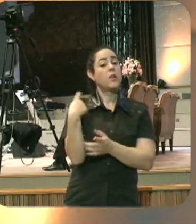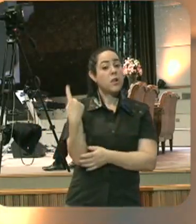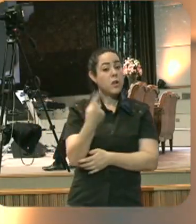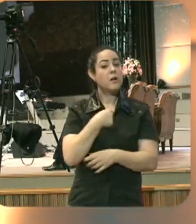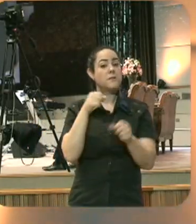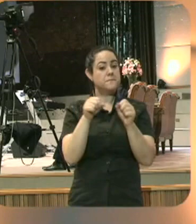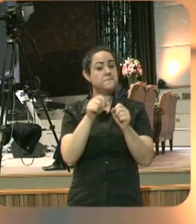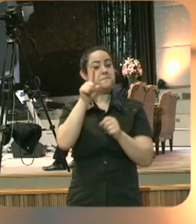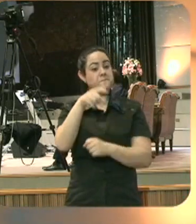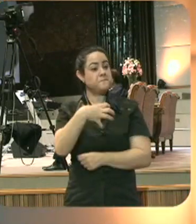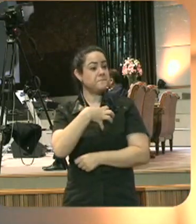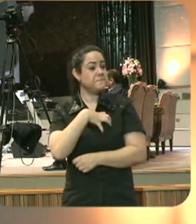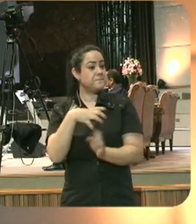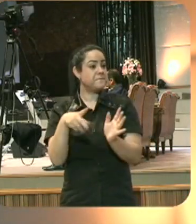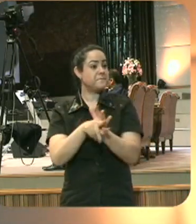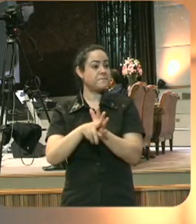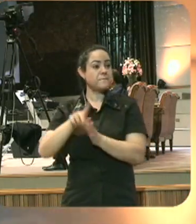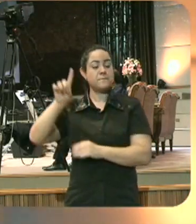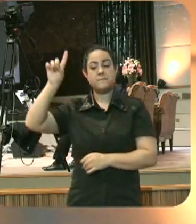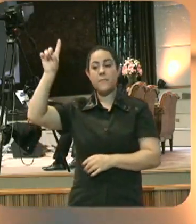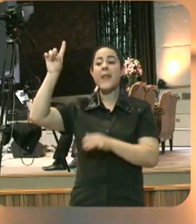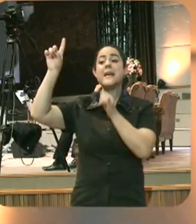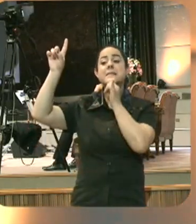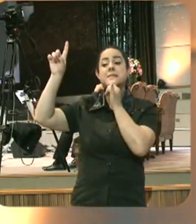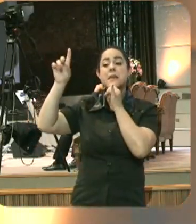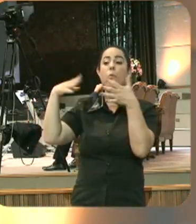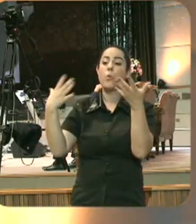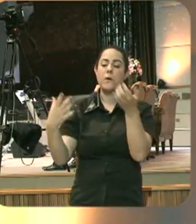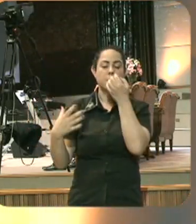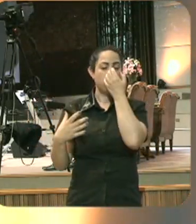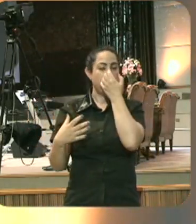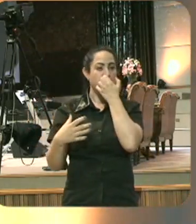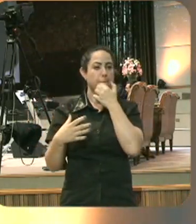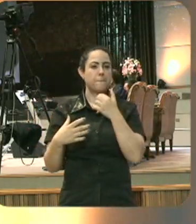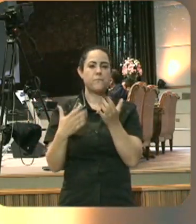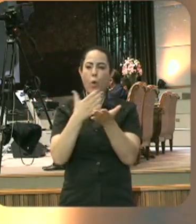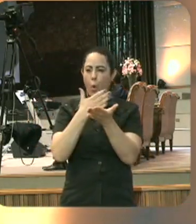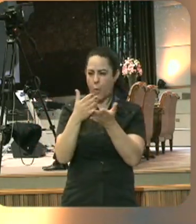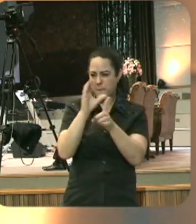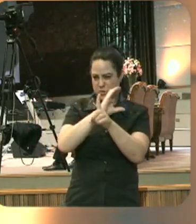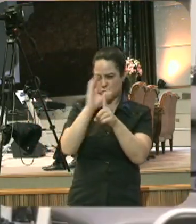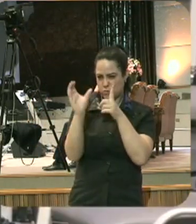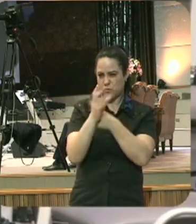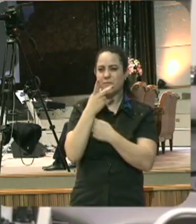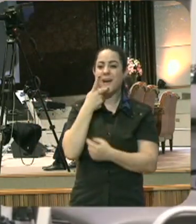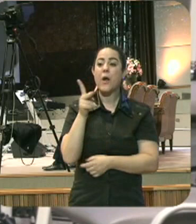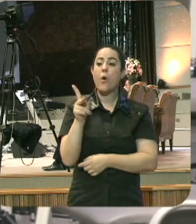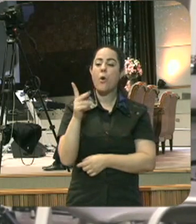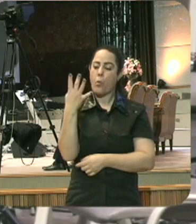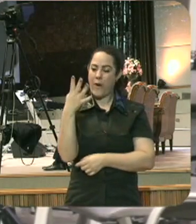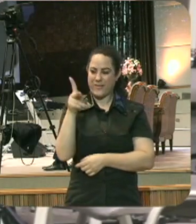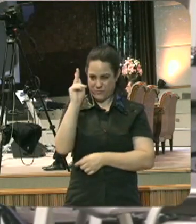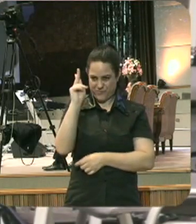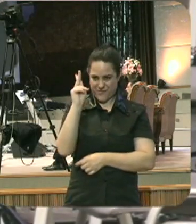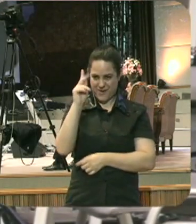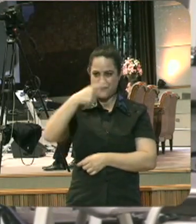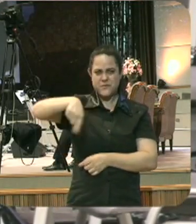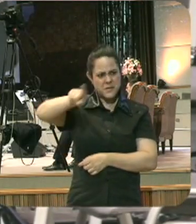porque esse é o jeito de Deus. Então, por exemplo, quando eu convidei vocês no começo desse culto a participar do 4K,